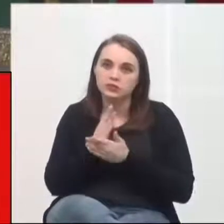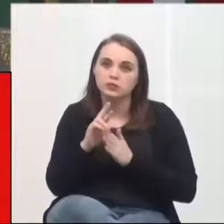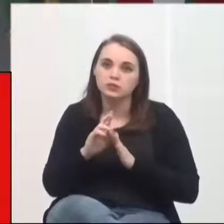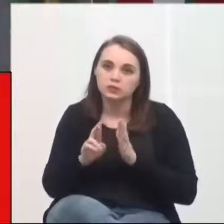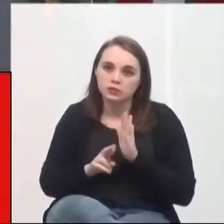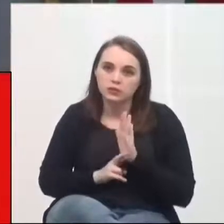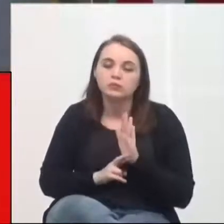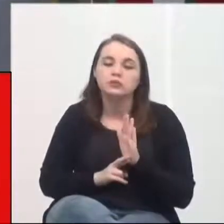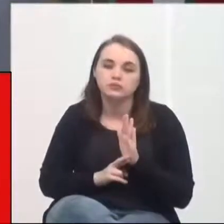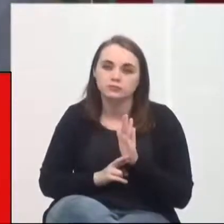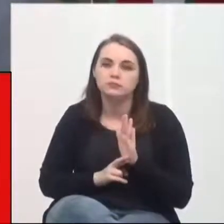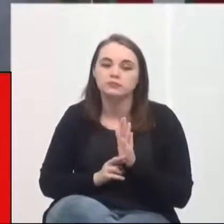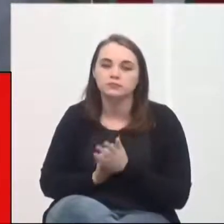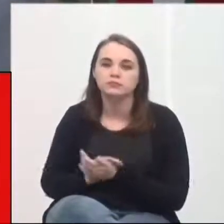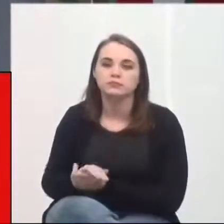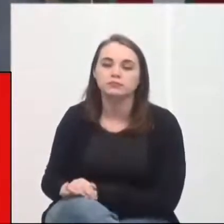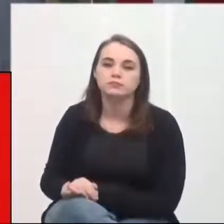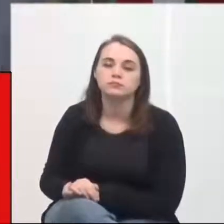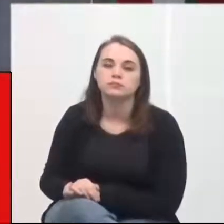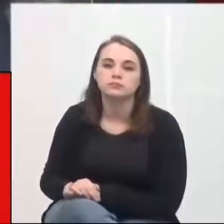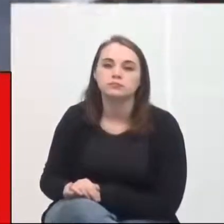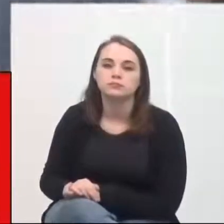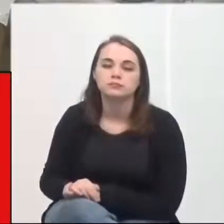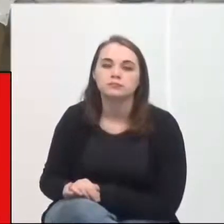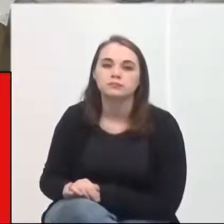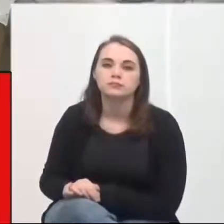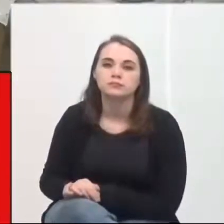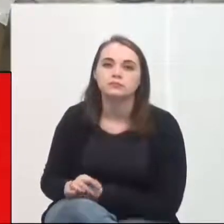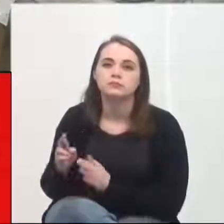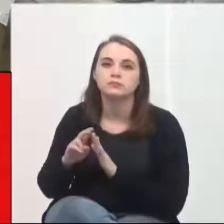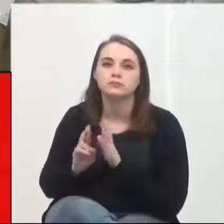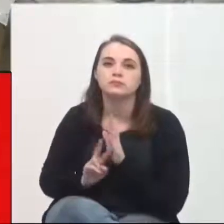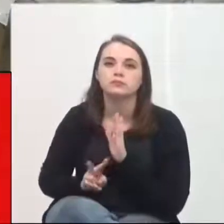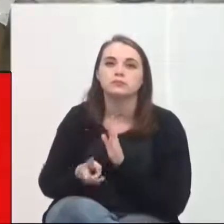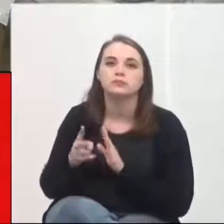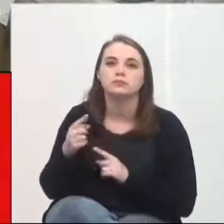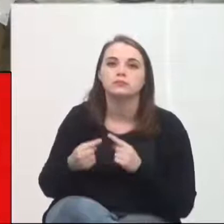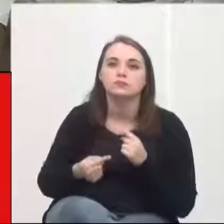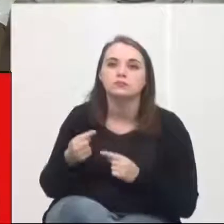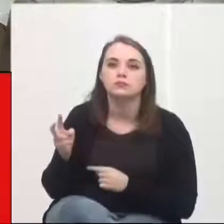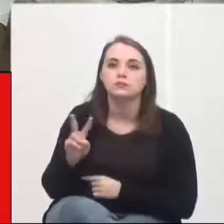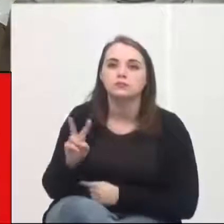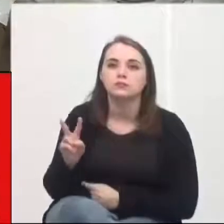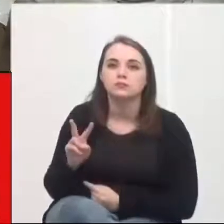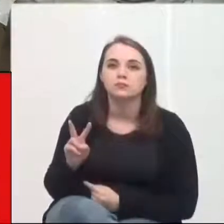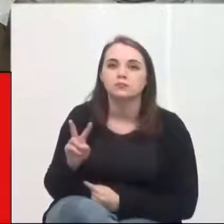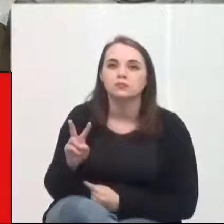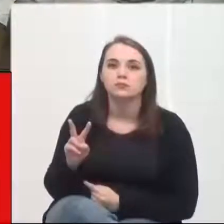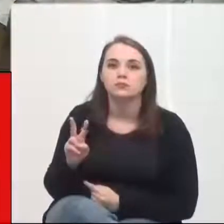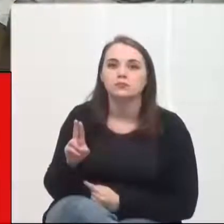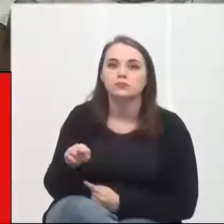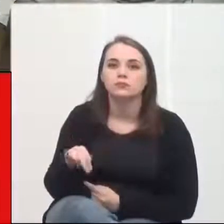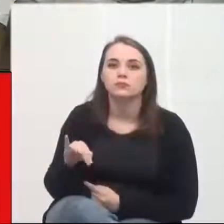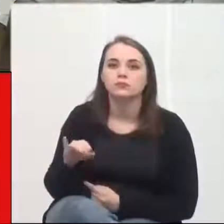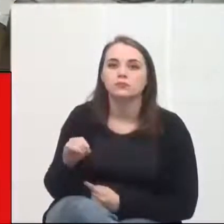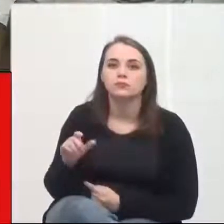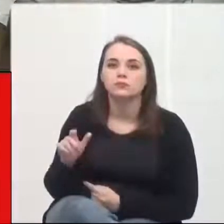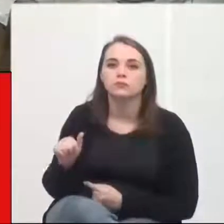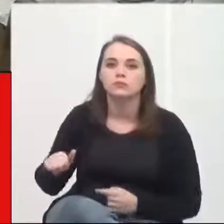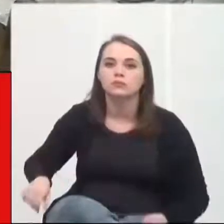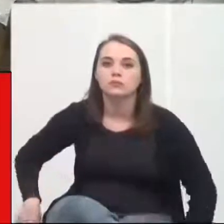dos vereadores e das vereadoras dessa casa. Obrigado, senhor presidente. O requerimento continua em discussão. Com a palavra, o líder do governo, o vereador Nicola